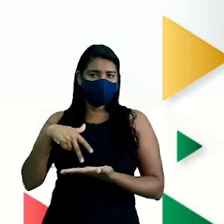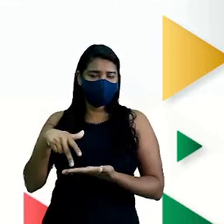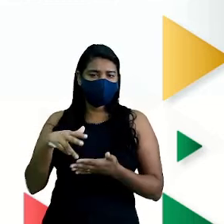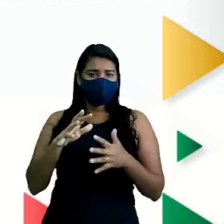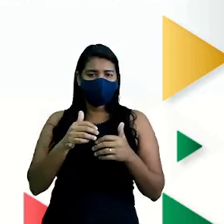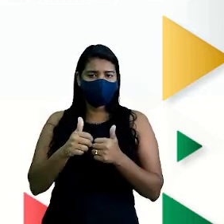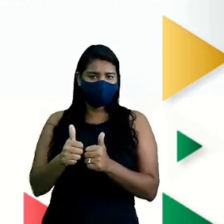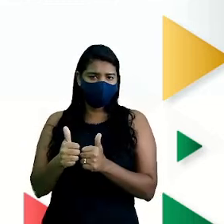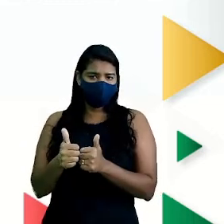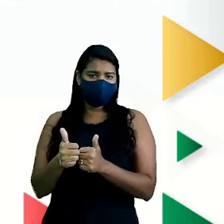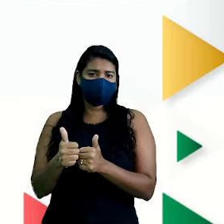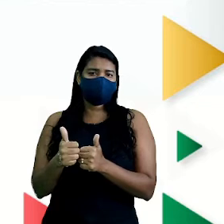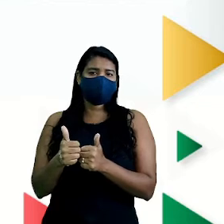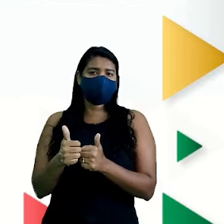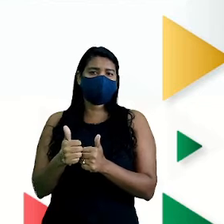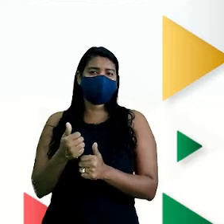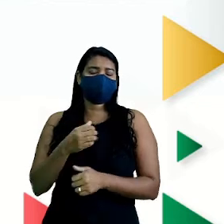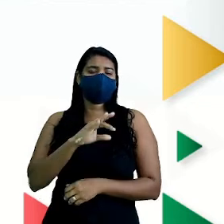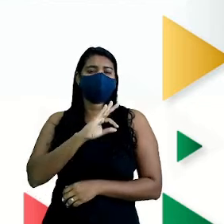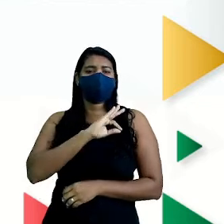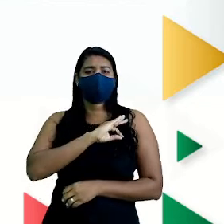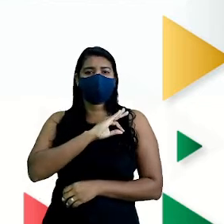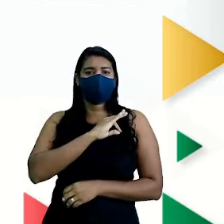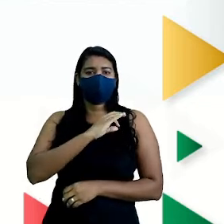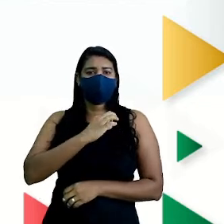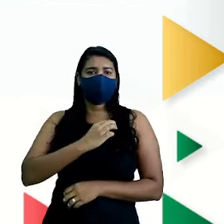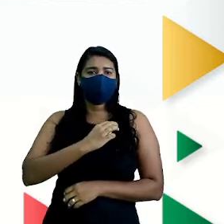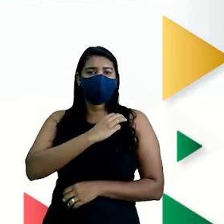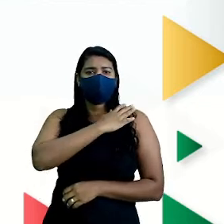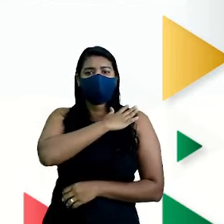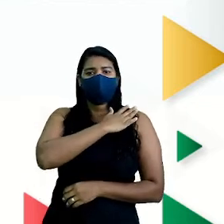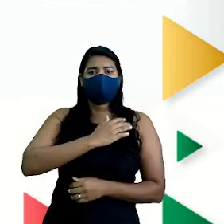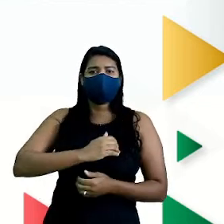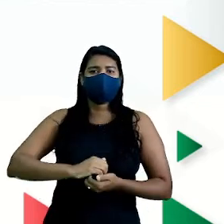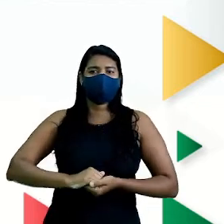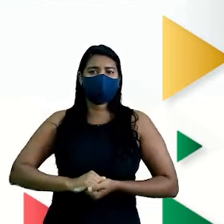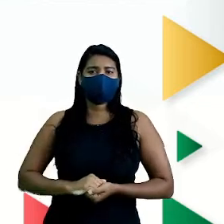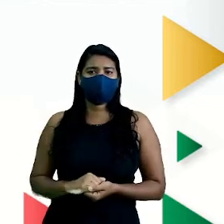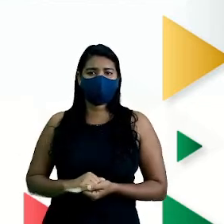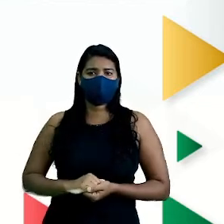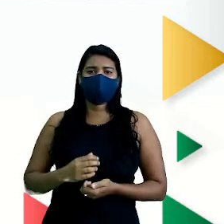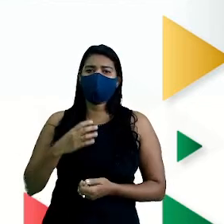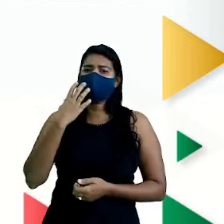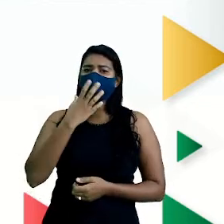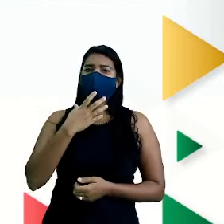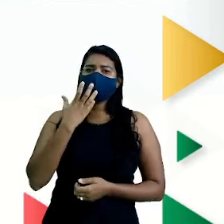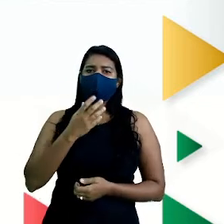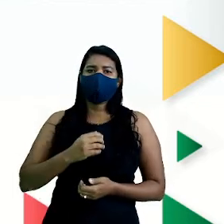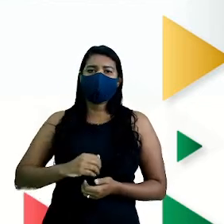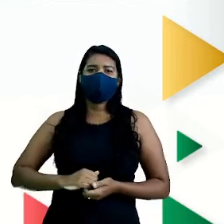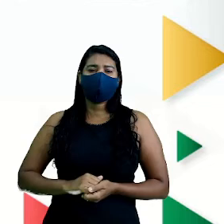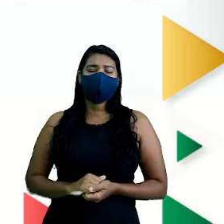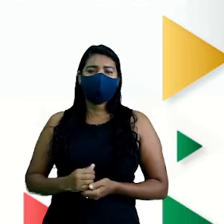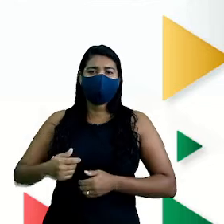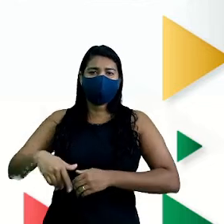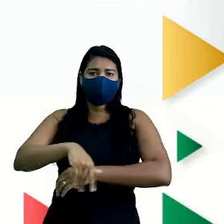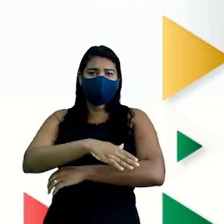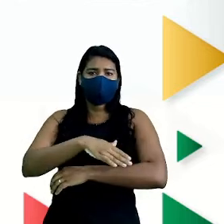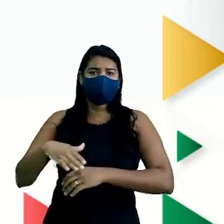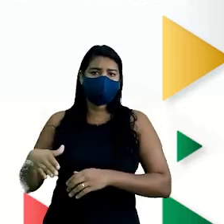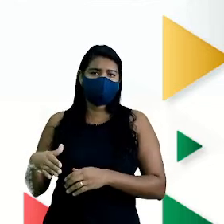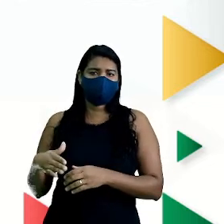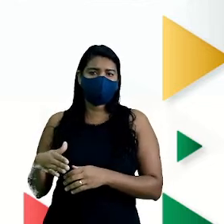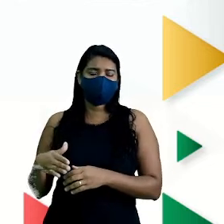seguiam as marchas militares, que tocavam as músicas, as marchinhas na rua, então eles começaram a